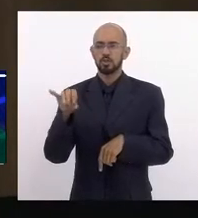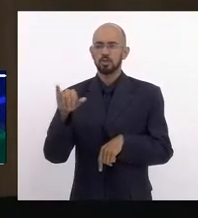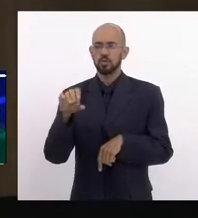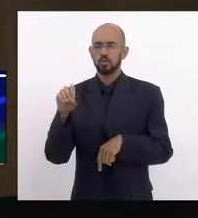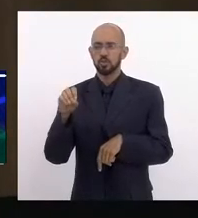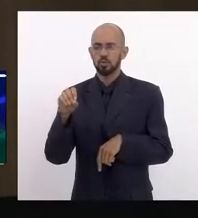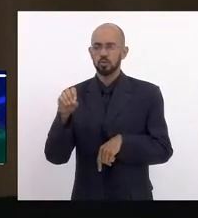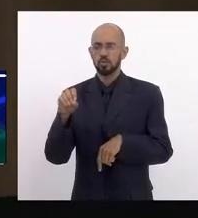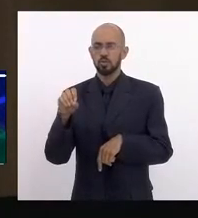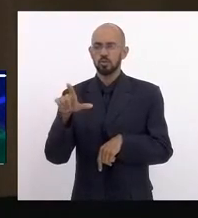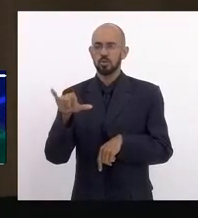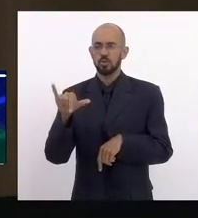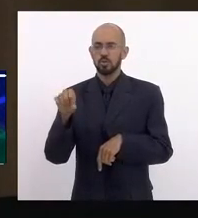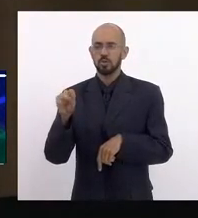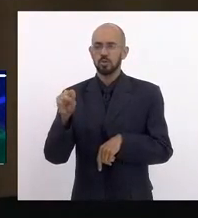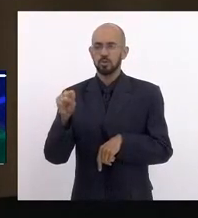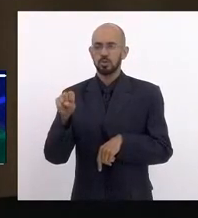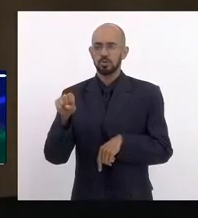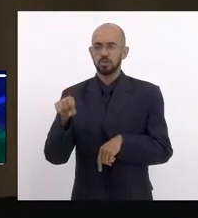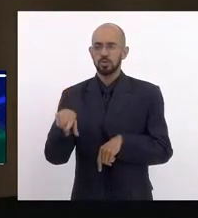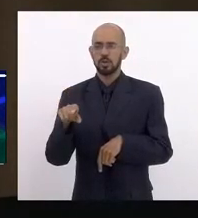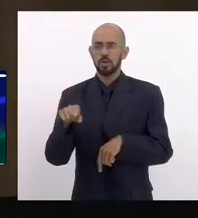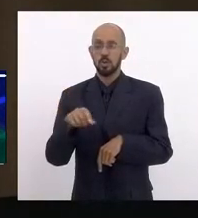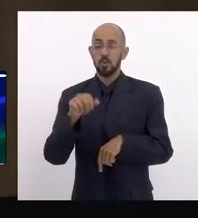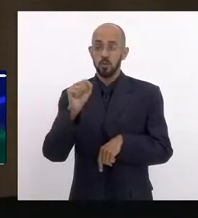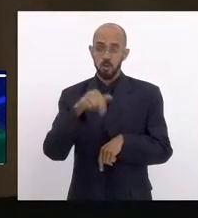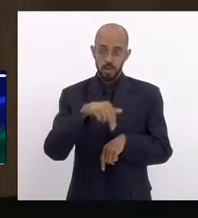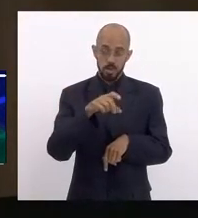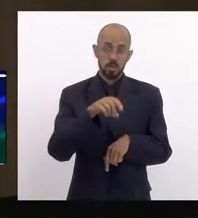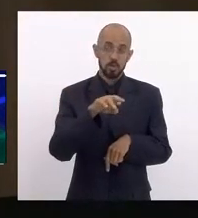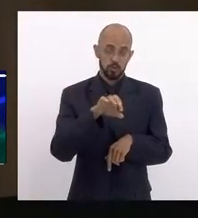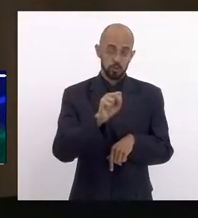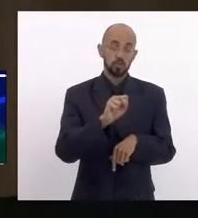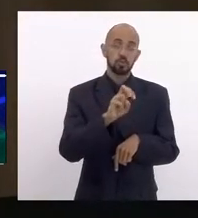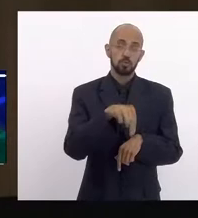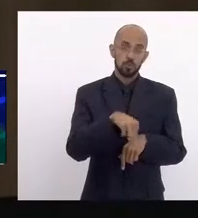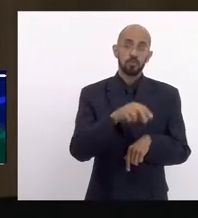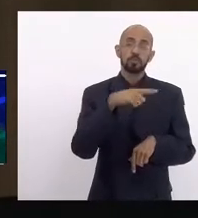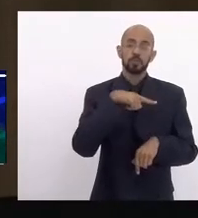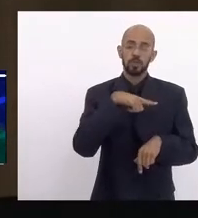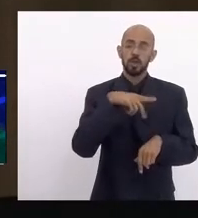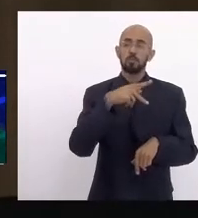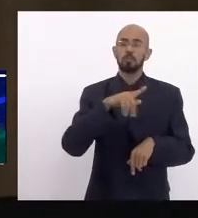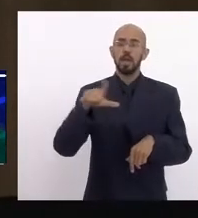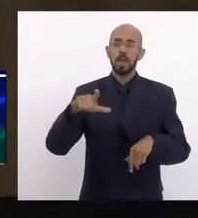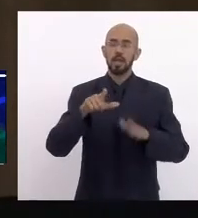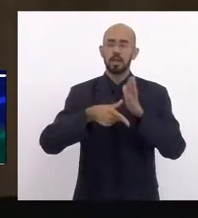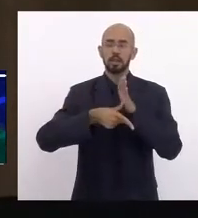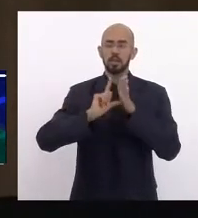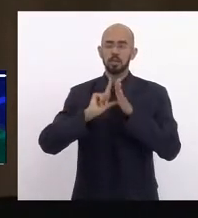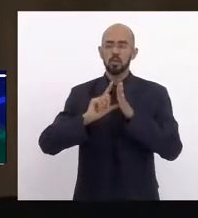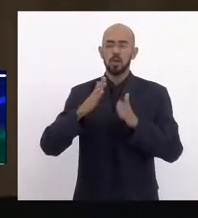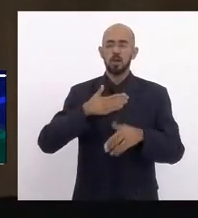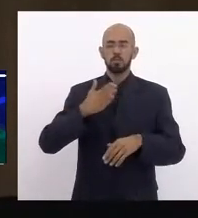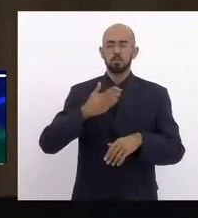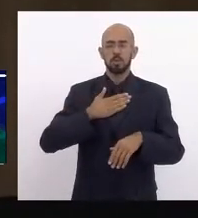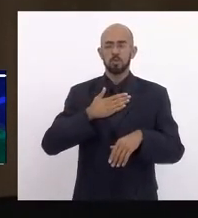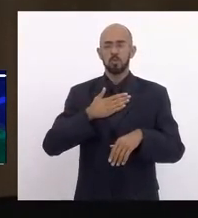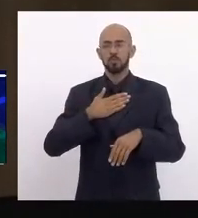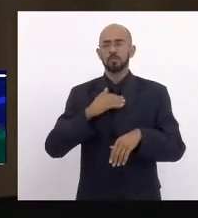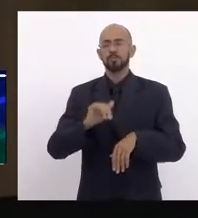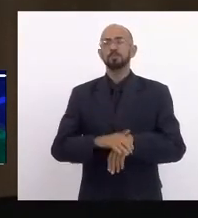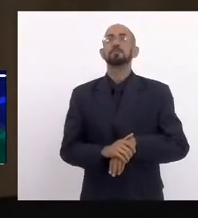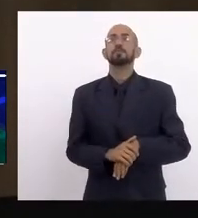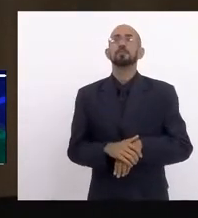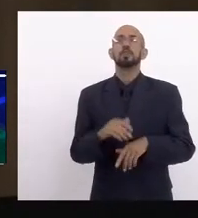ainda, por uma outra questão. O deputado Anderson apresentou um projeto anterior ao meu, a este projeto, que na verdade foi